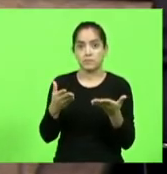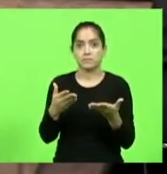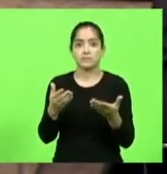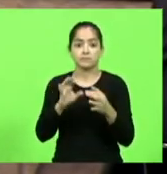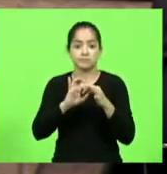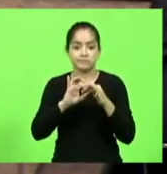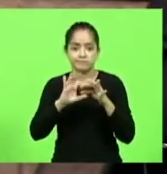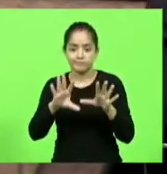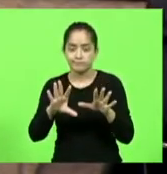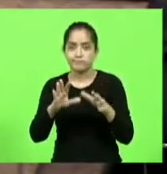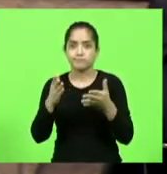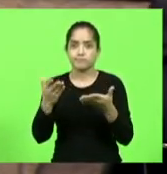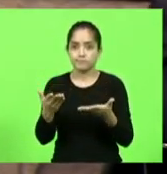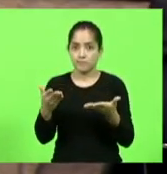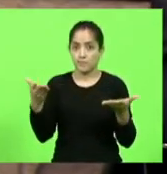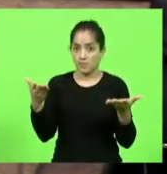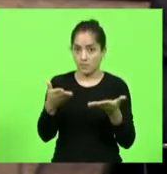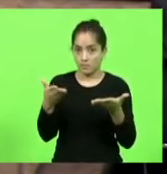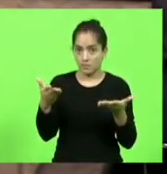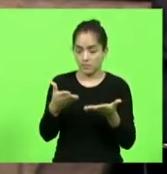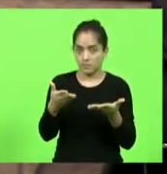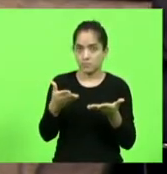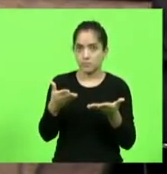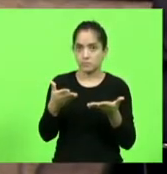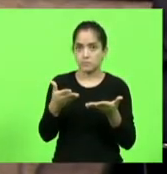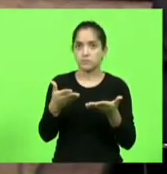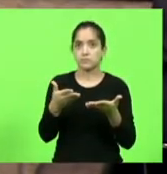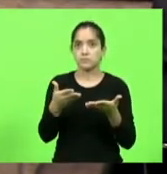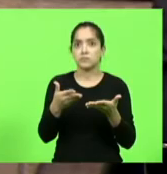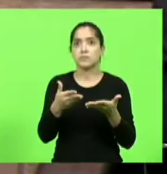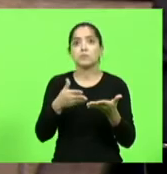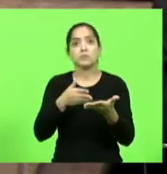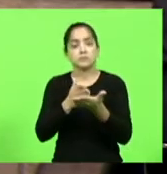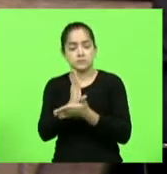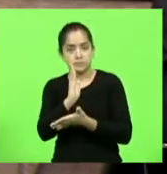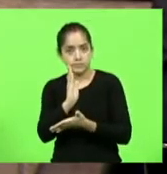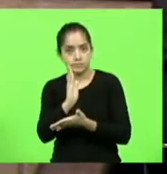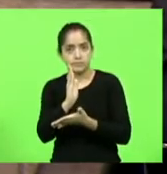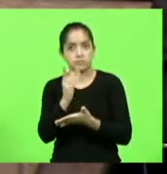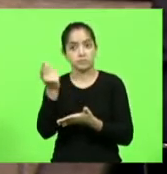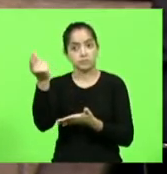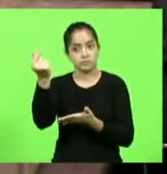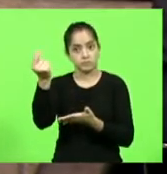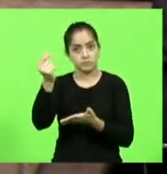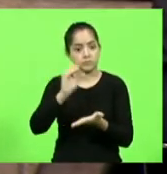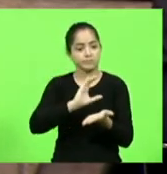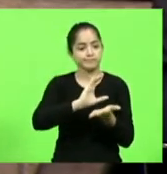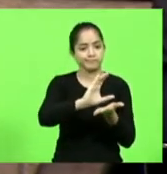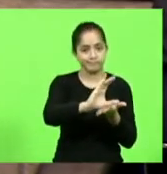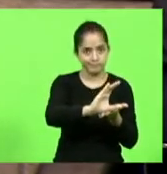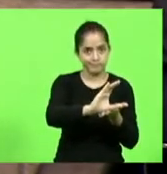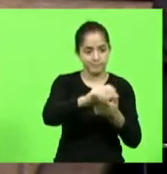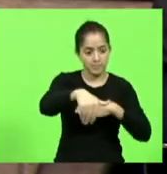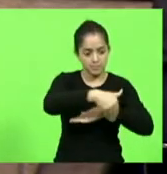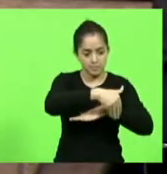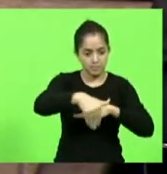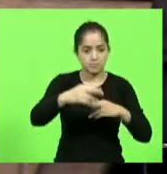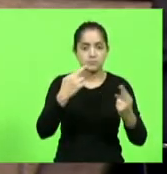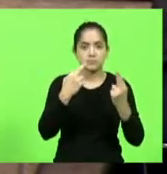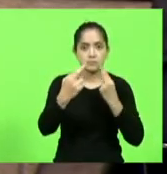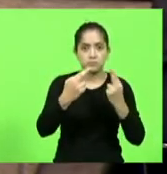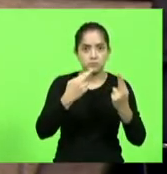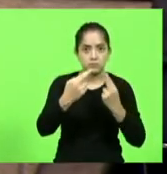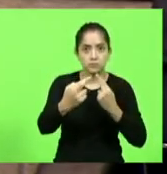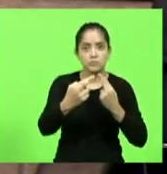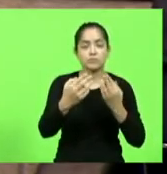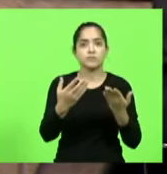sim, eu acho que agora, com essa aprovação, com esse dinheiro que se coloca nessas rodovias que tiram vida e